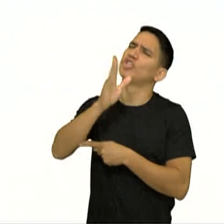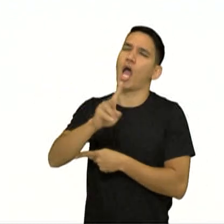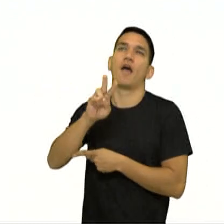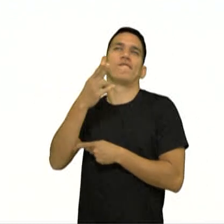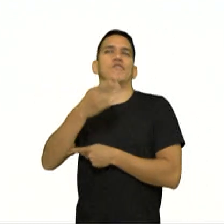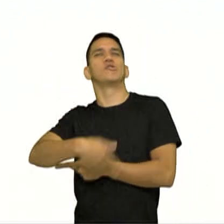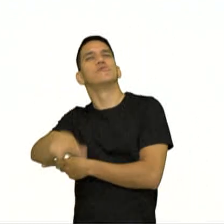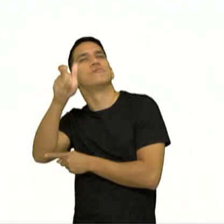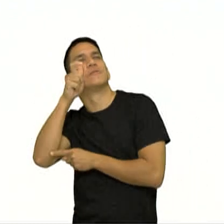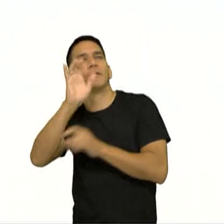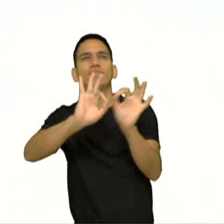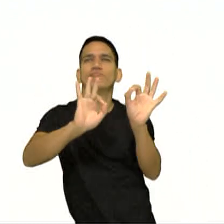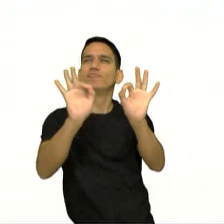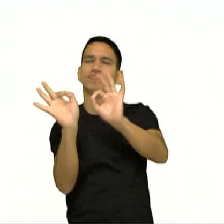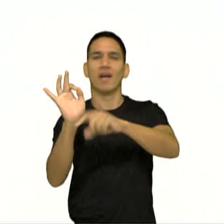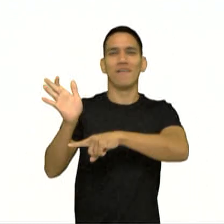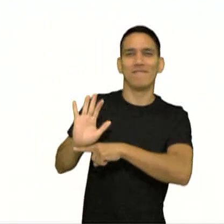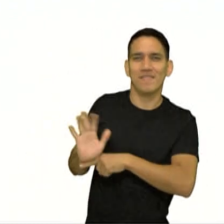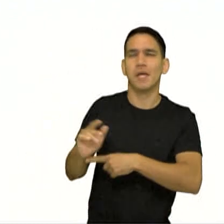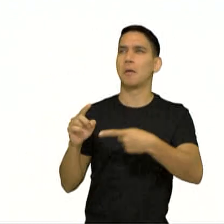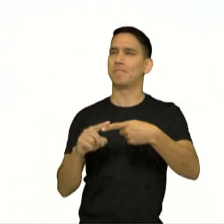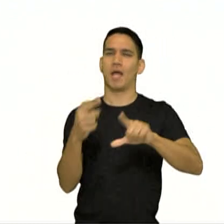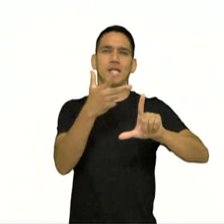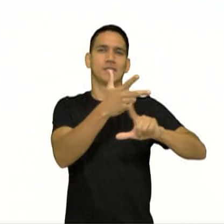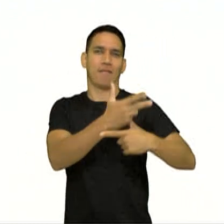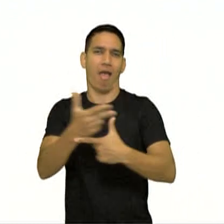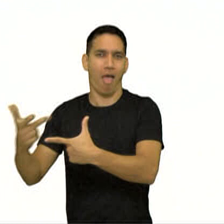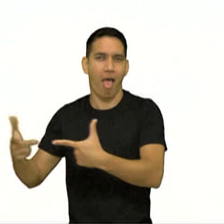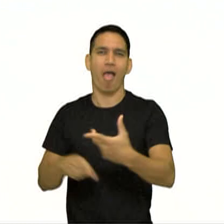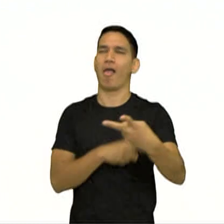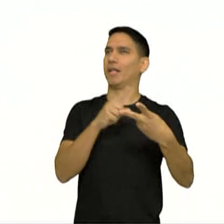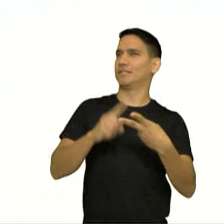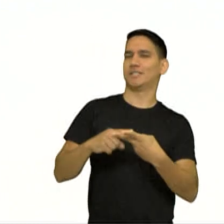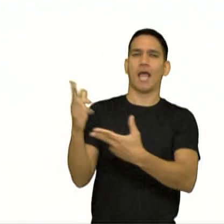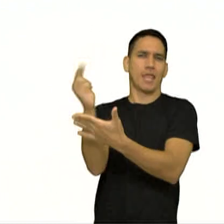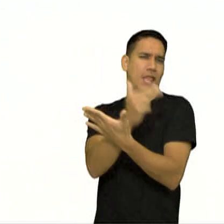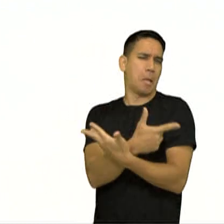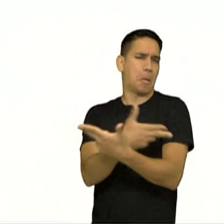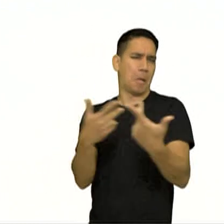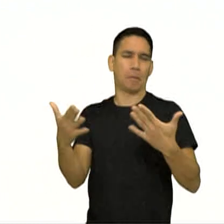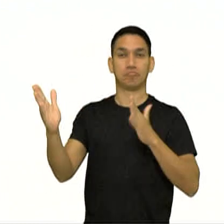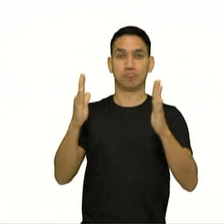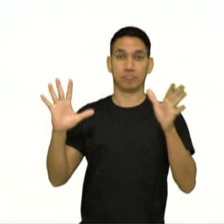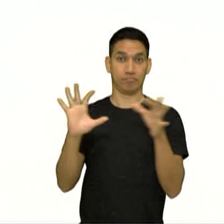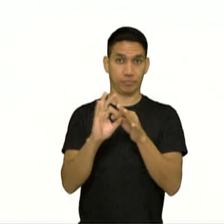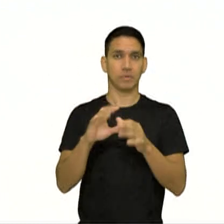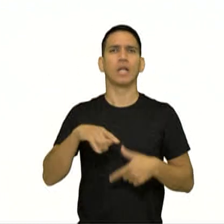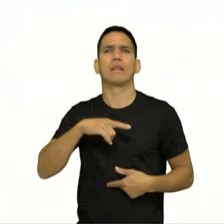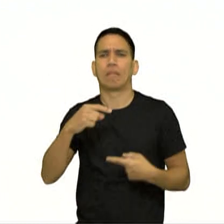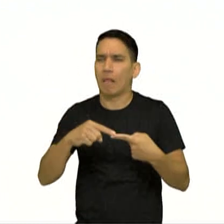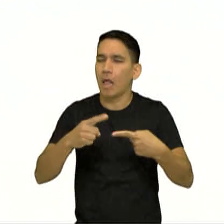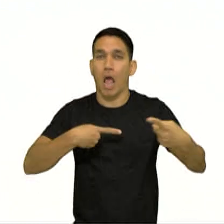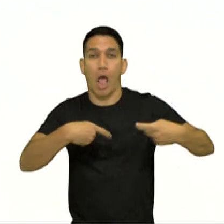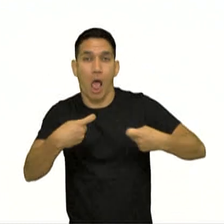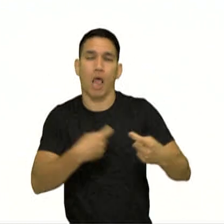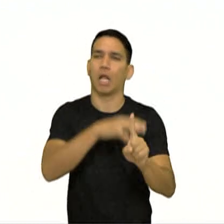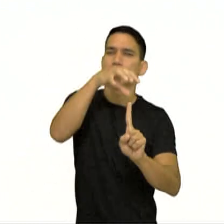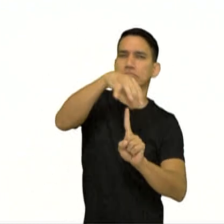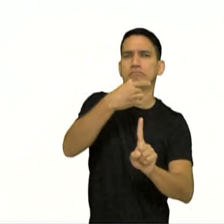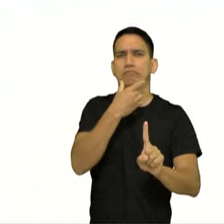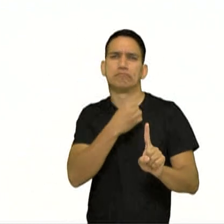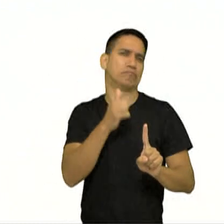viram filmes, séries, desenhos animados, né? Então as guerras, reis, rainhas, né?